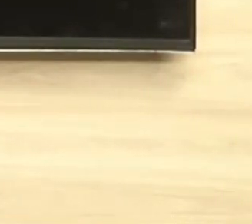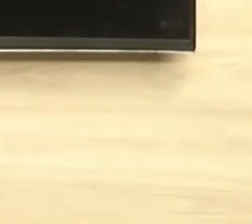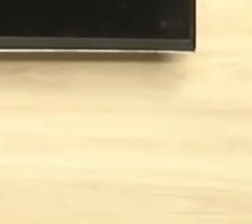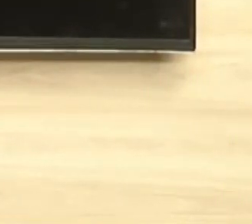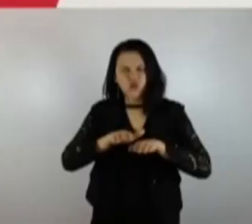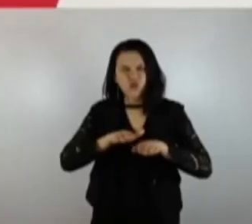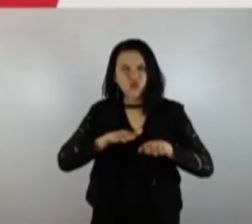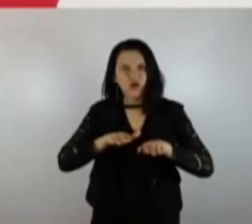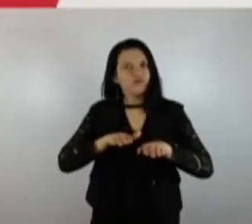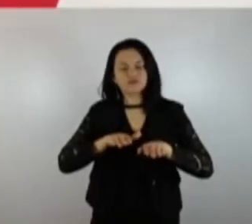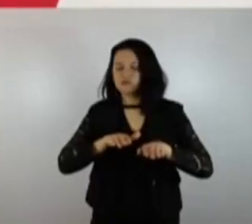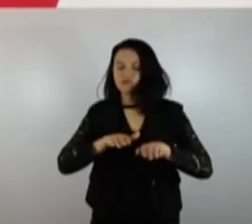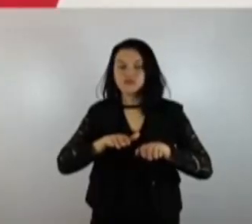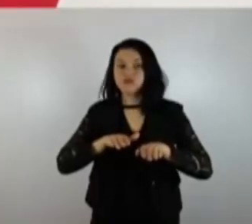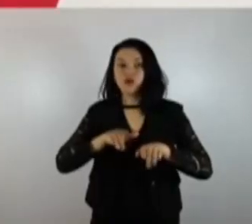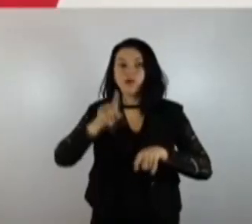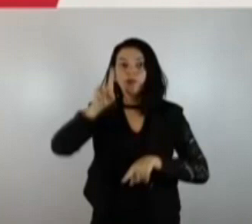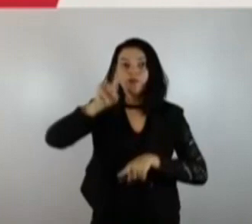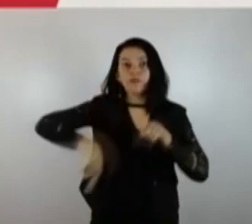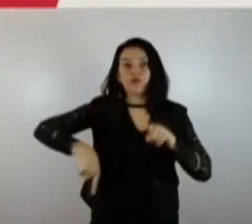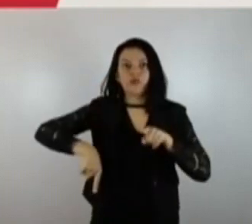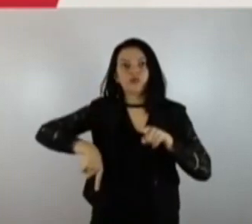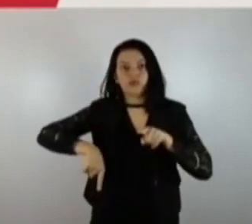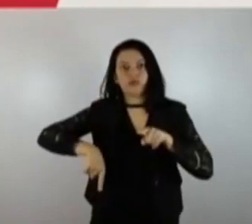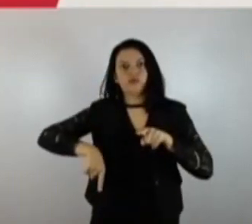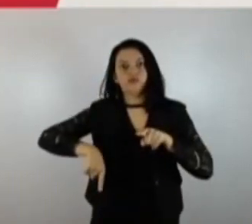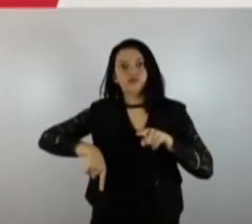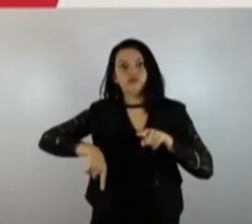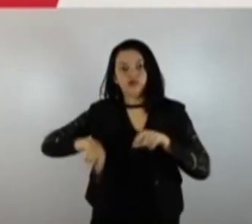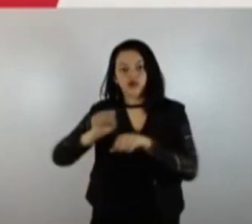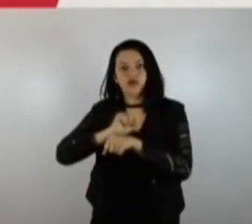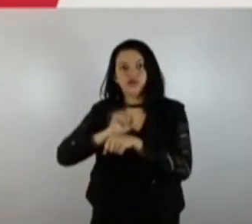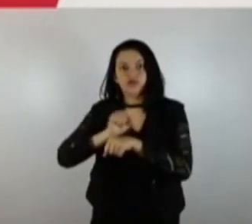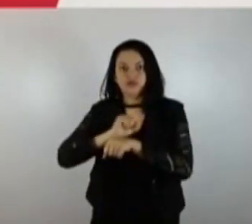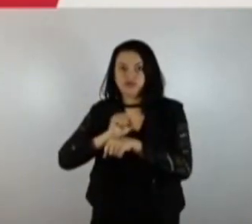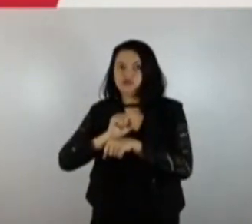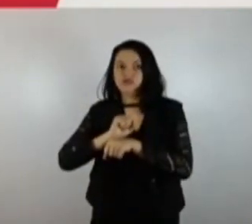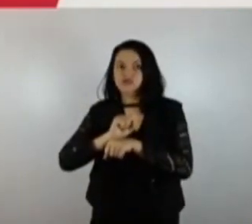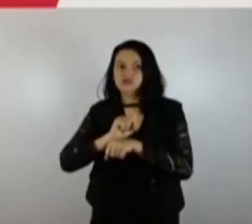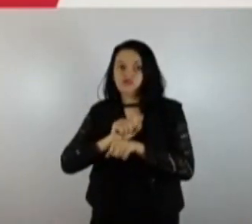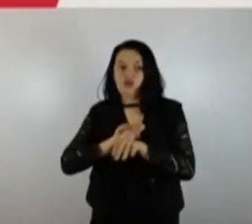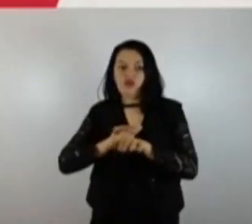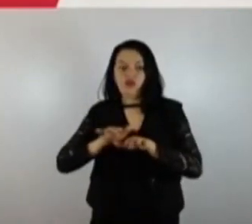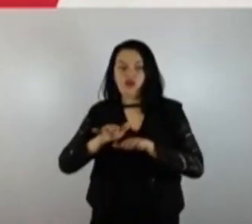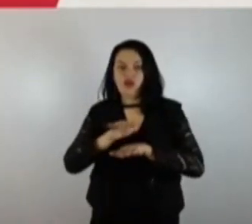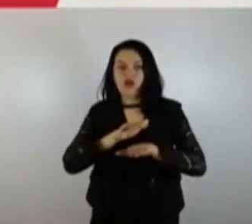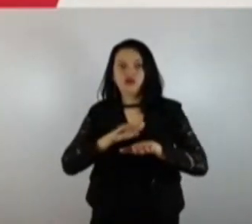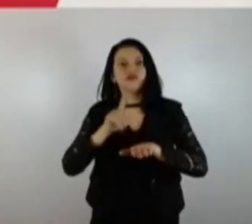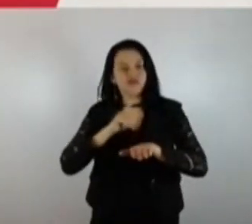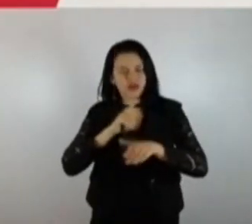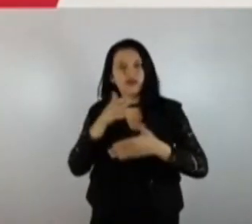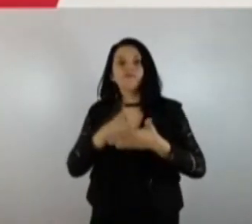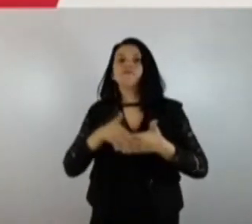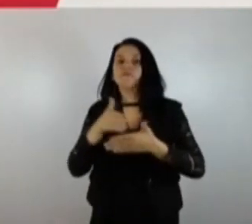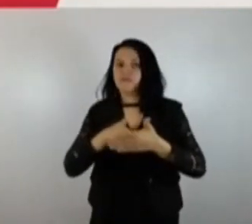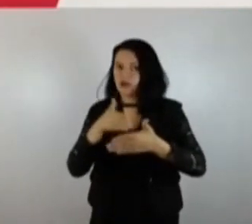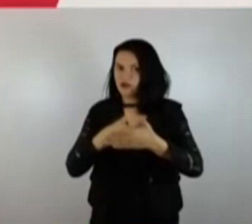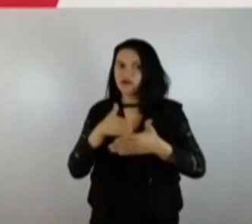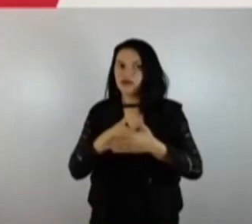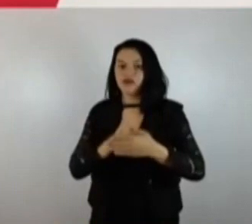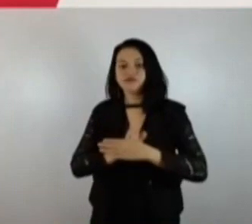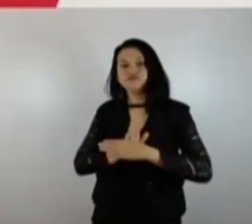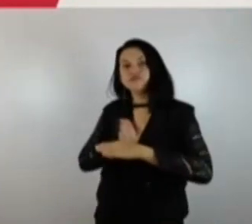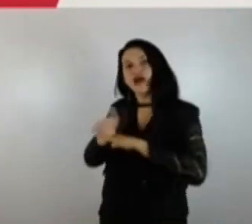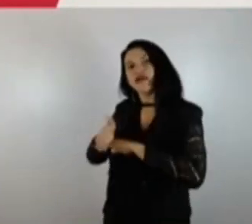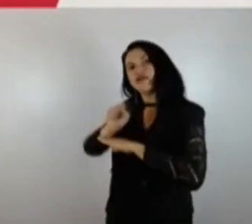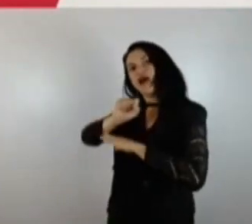cumpridas. Nós vamos restringir ainda mais a circulação de veículos e para isso teremos barreiras, não só na entrada e